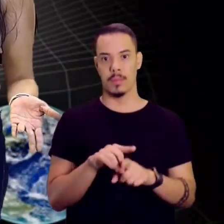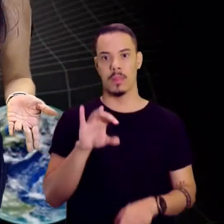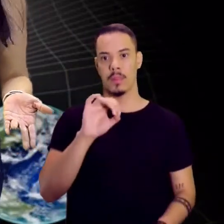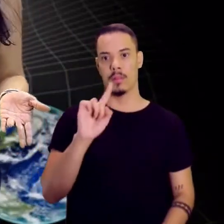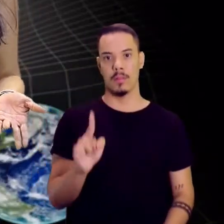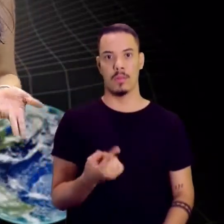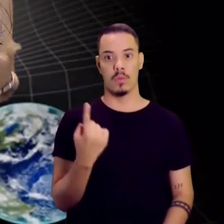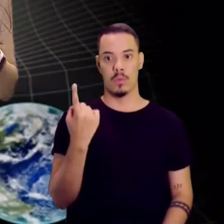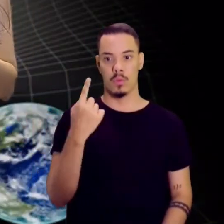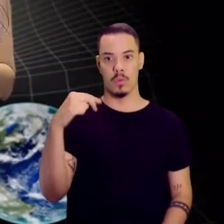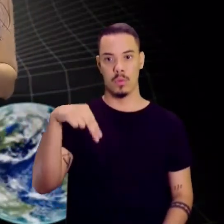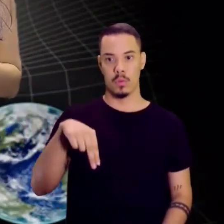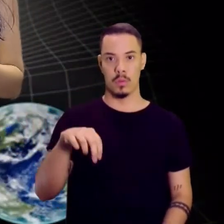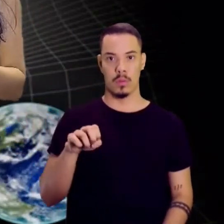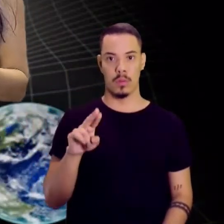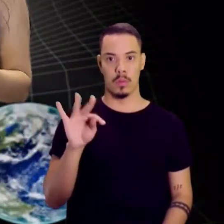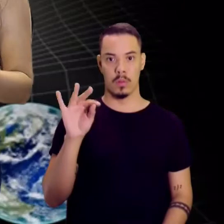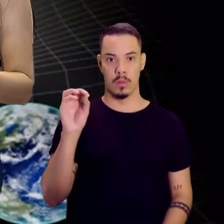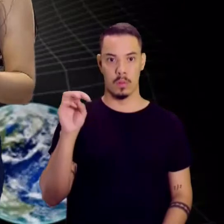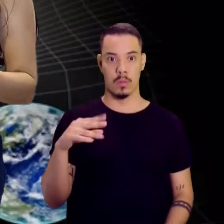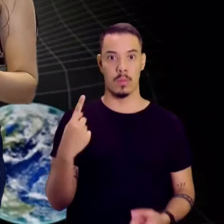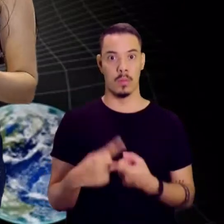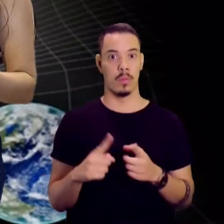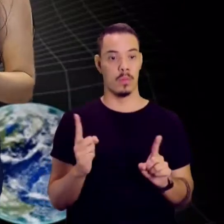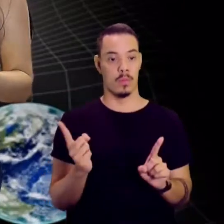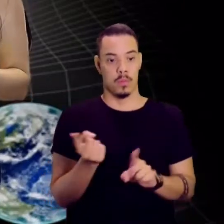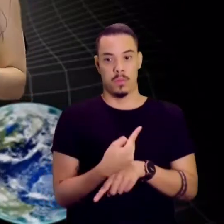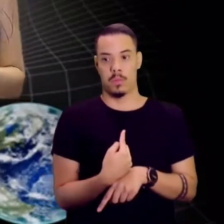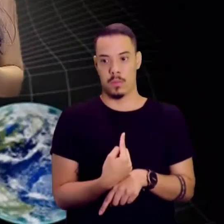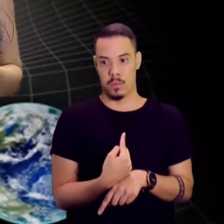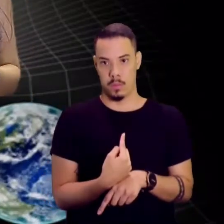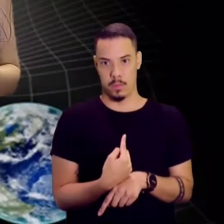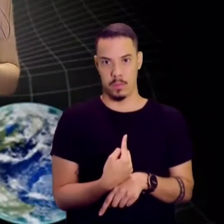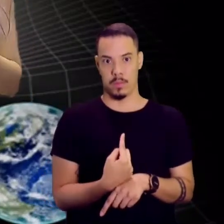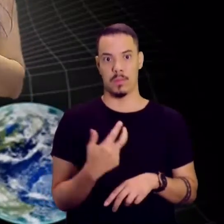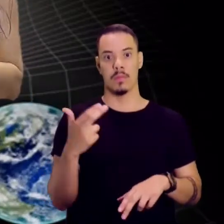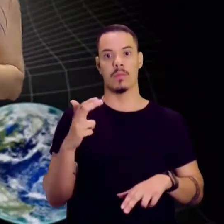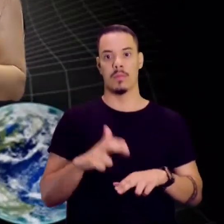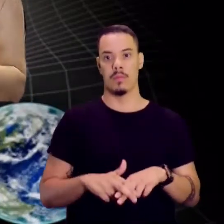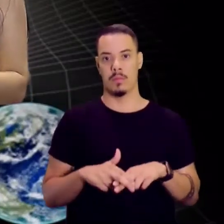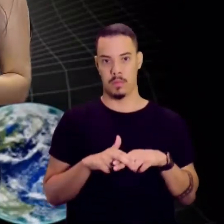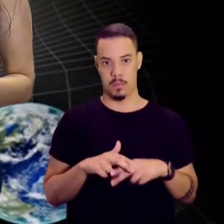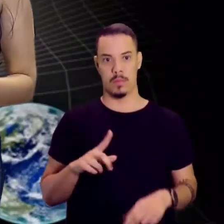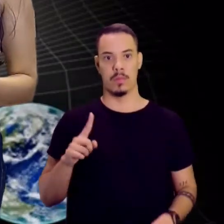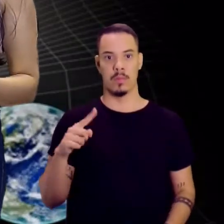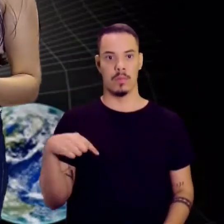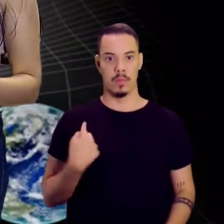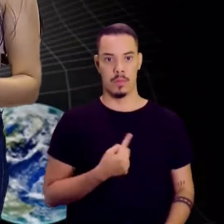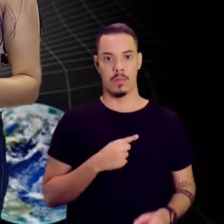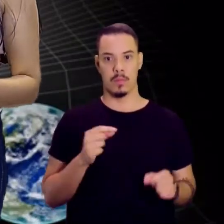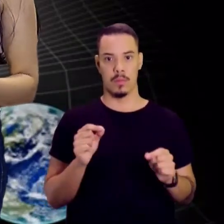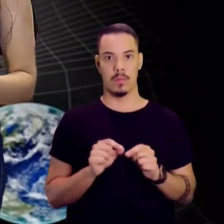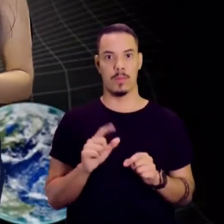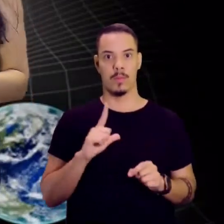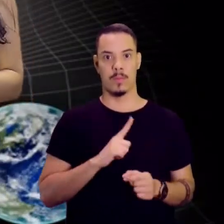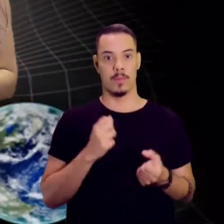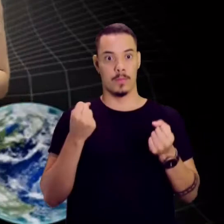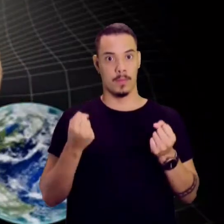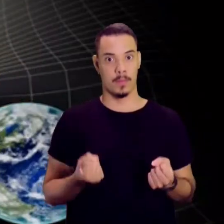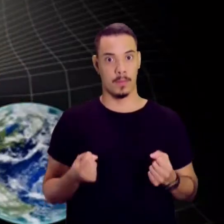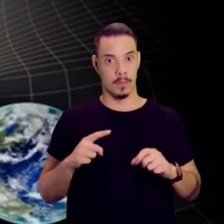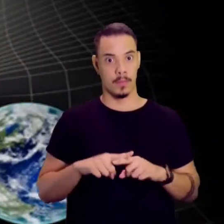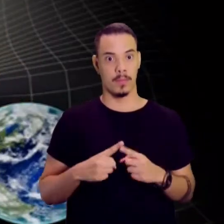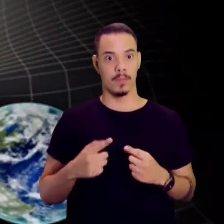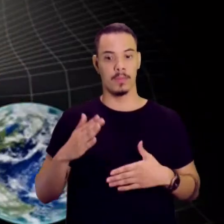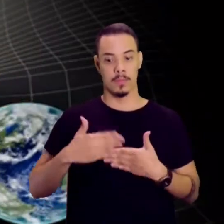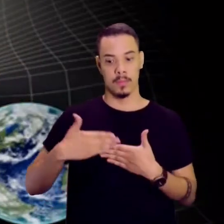0,1 newton, né? Porque é o contrário, né? O newton precisa de 10 newton para dar 1. Então, é por isso que quando você vai na balança, está medindo o peso, mas está além da